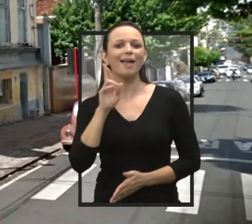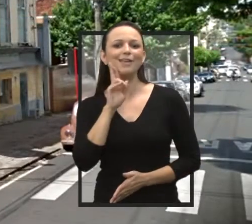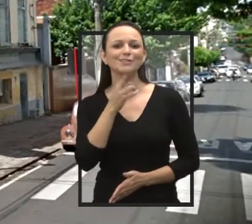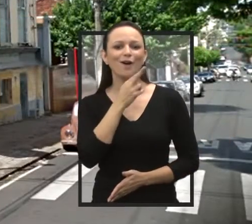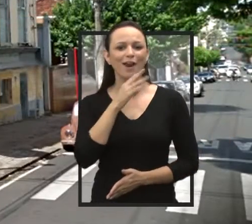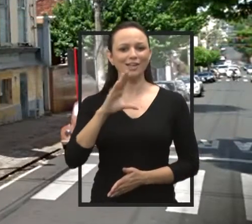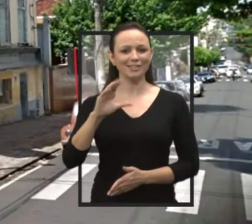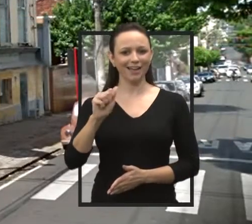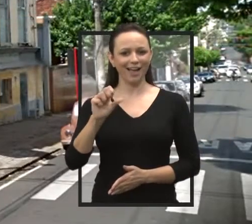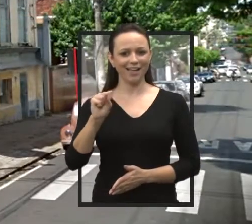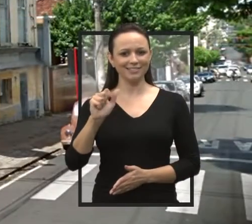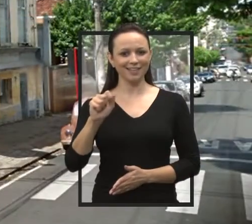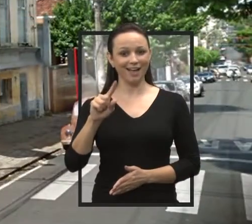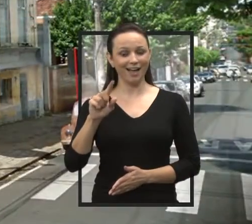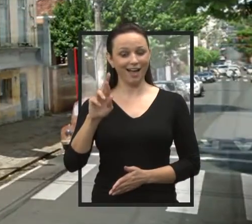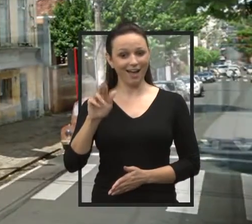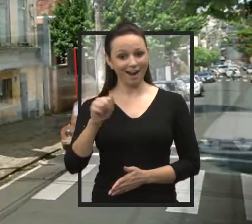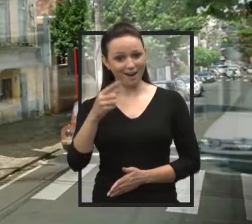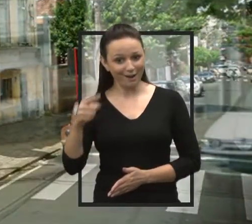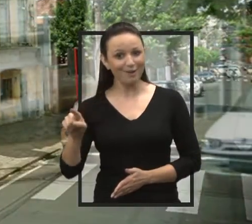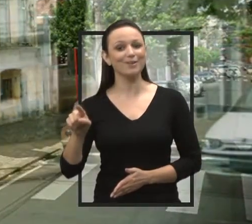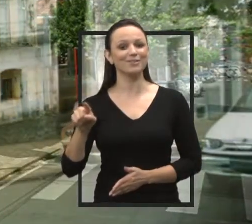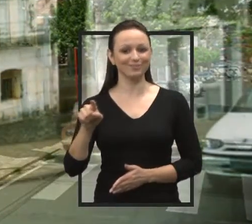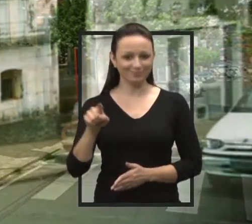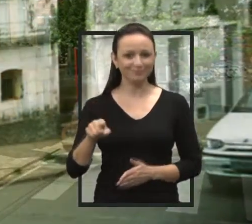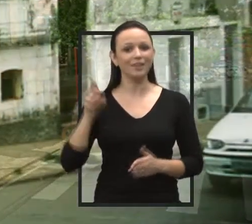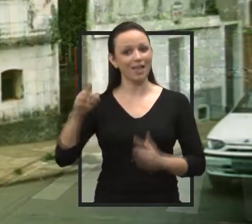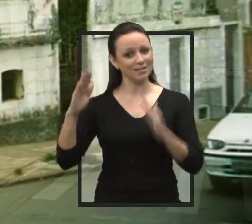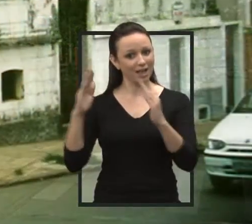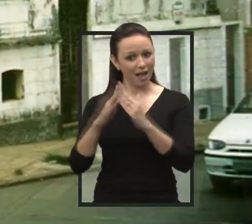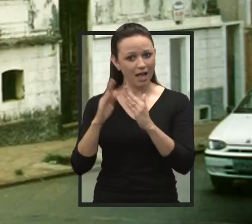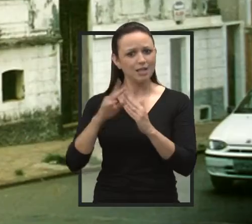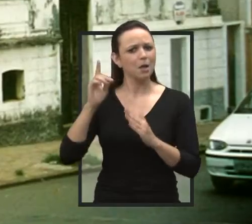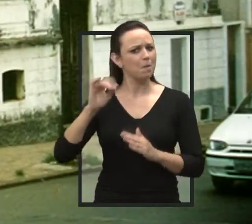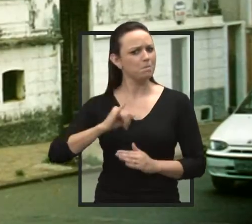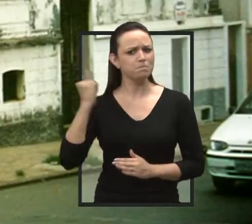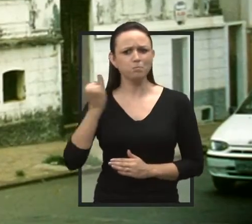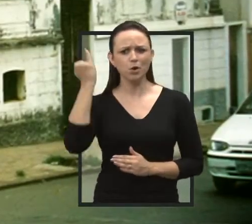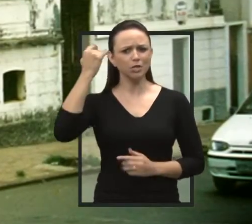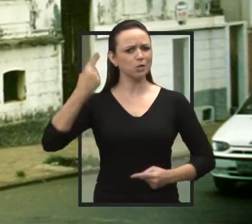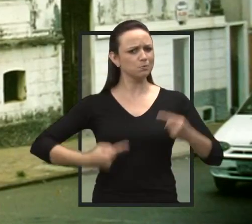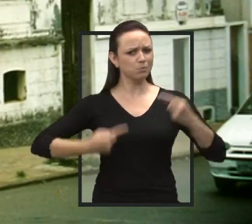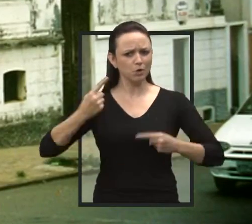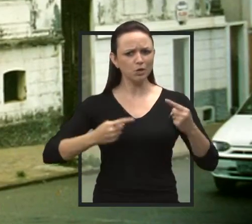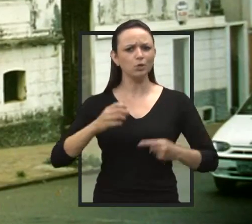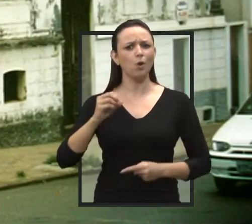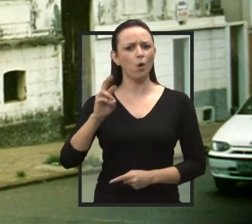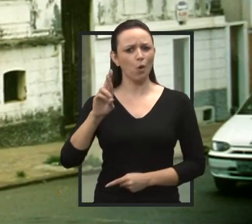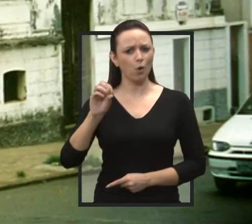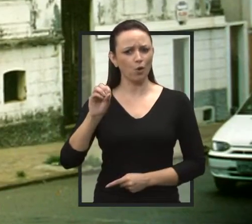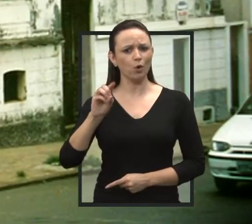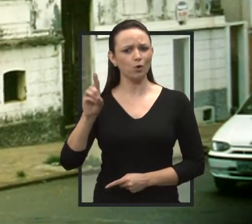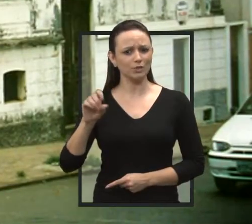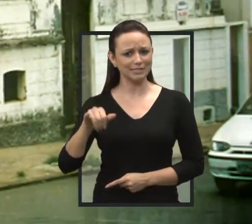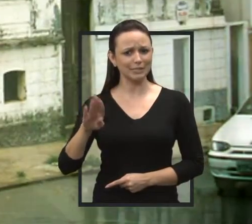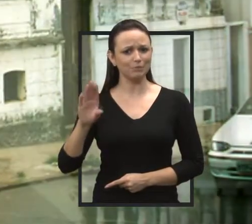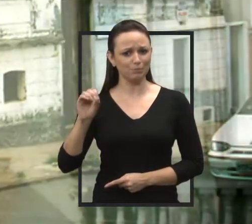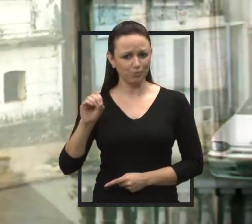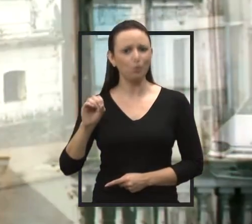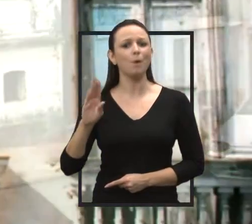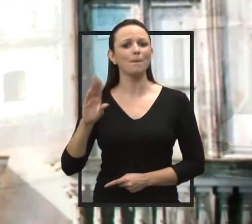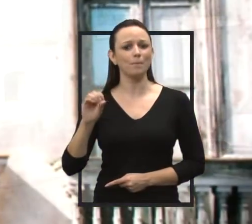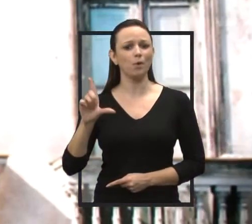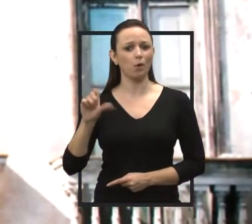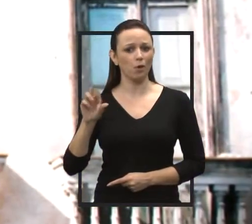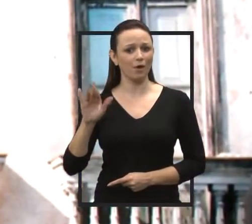restaurante Casarão. E essa casa foi residência já de um dos mais importantes políticos de Jaú também, que foi Orozimbo Loureiro, que se